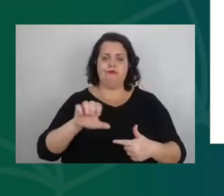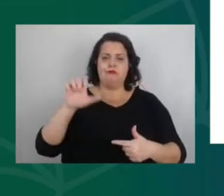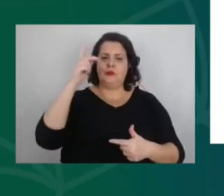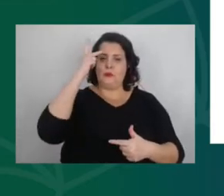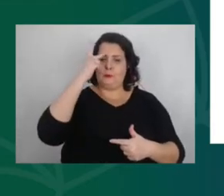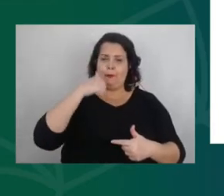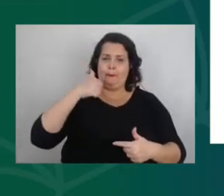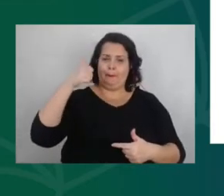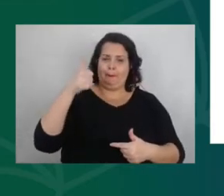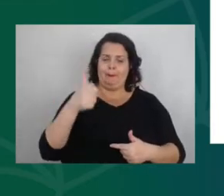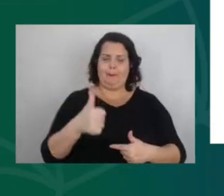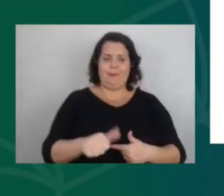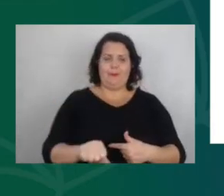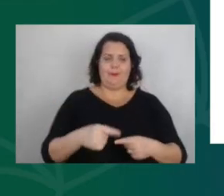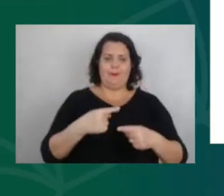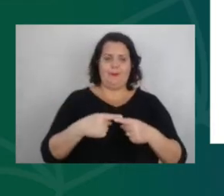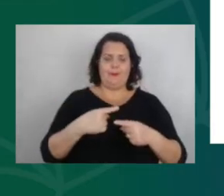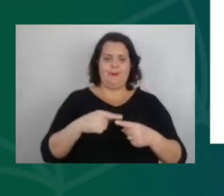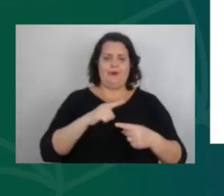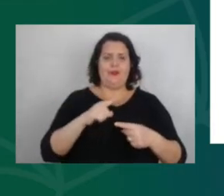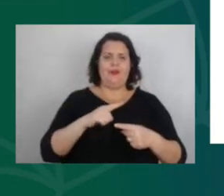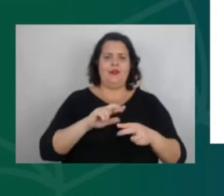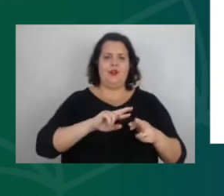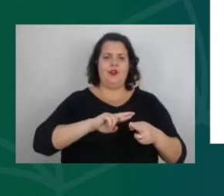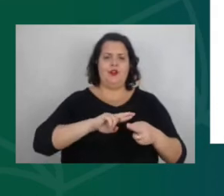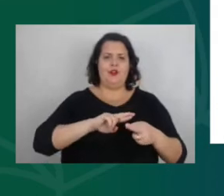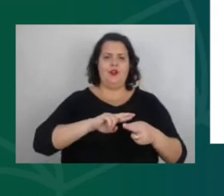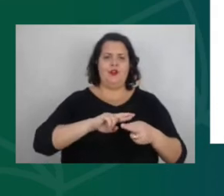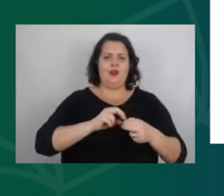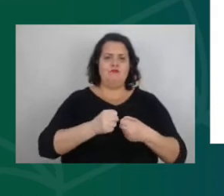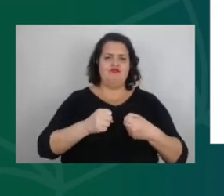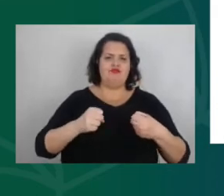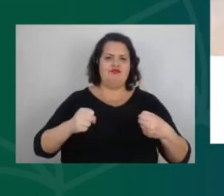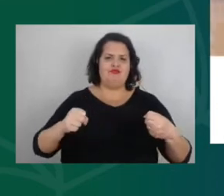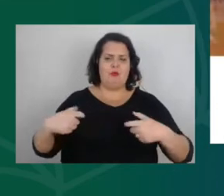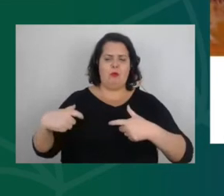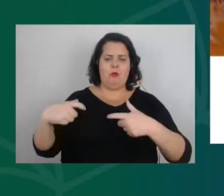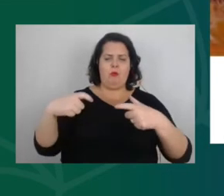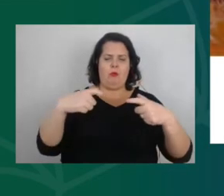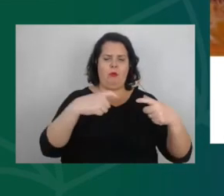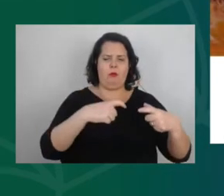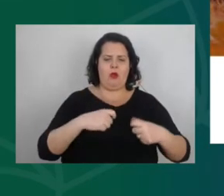nós temos um complexo de indústrias têxteis muito grande. Próximo, por favor.